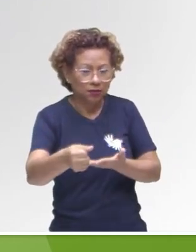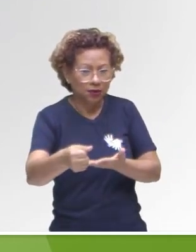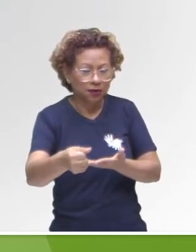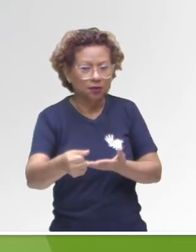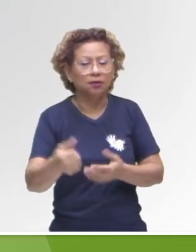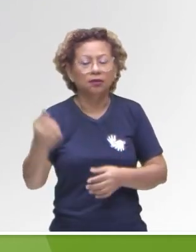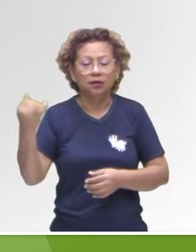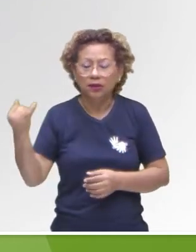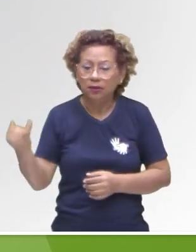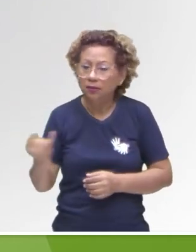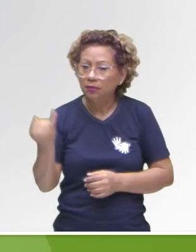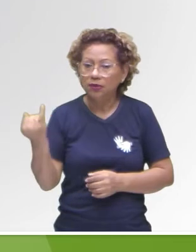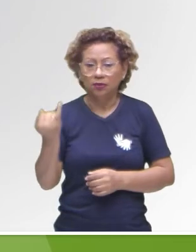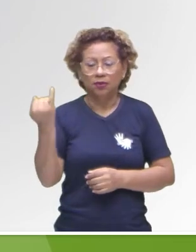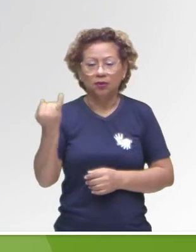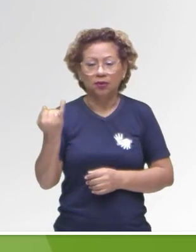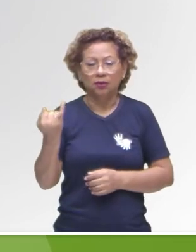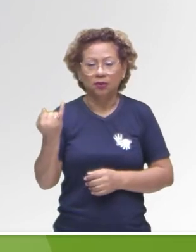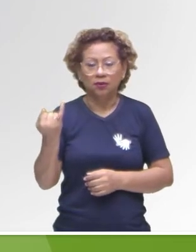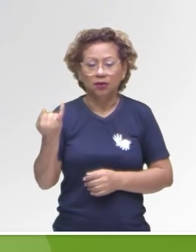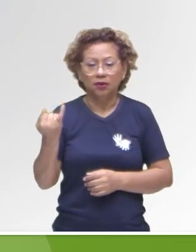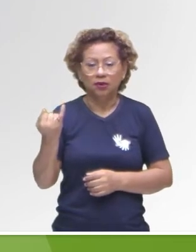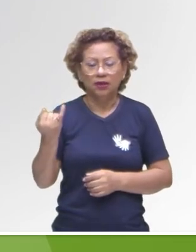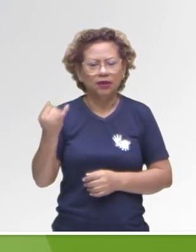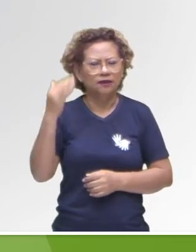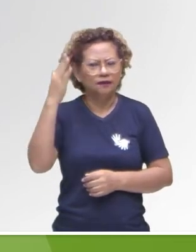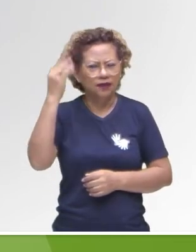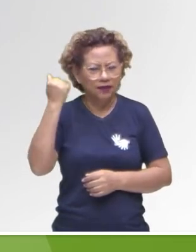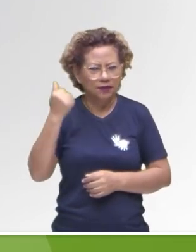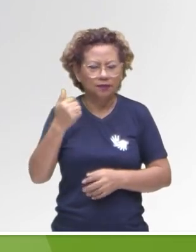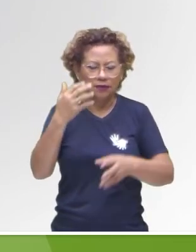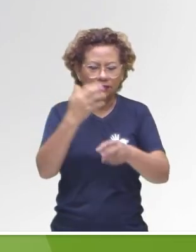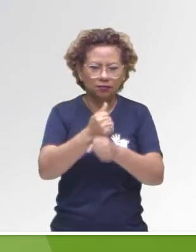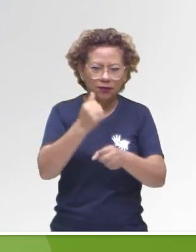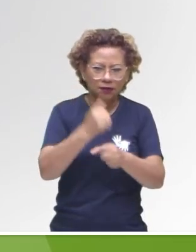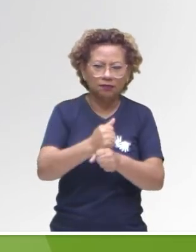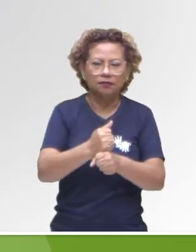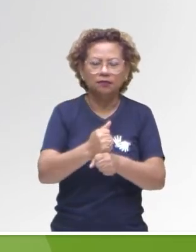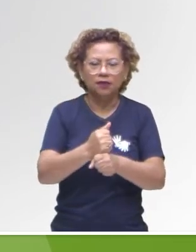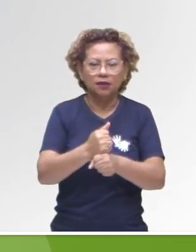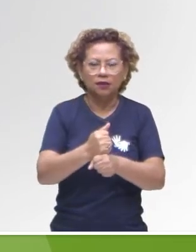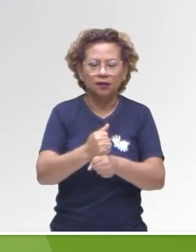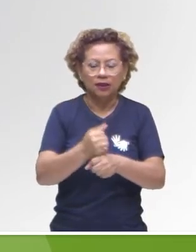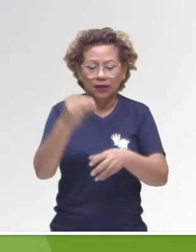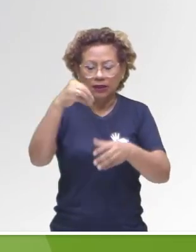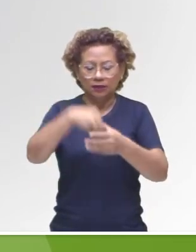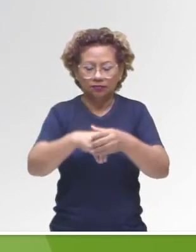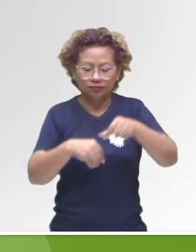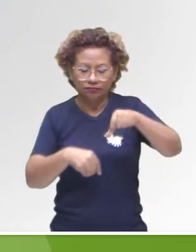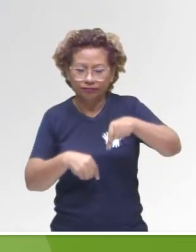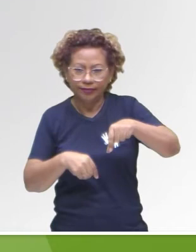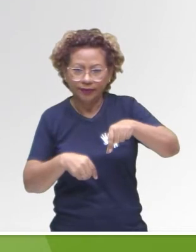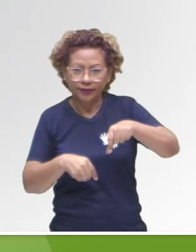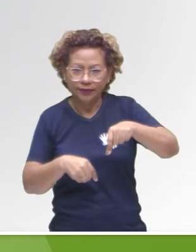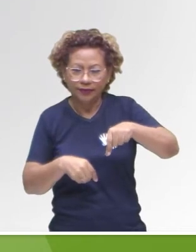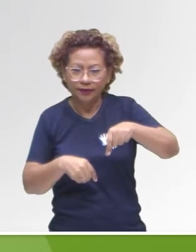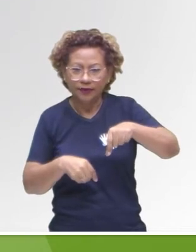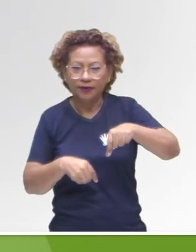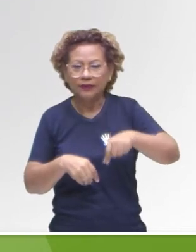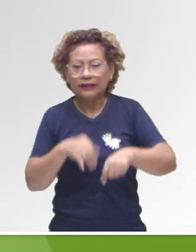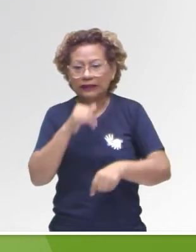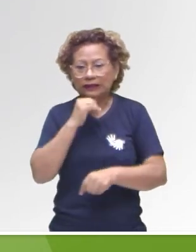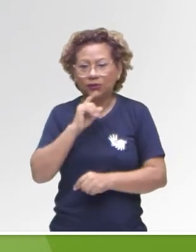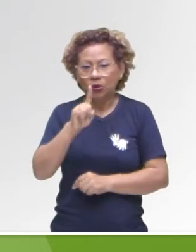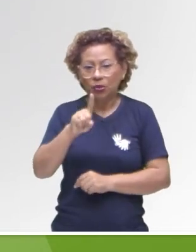extremamente importante que a gente saiba calcular capacitância equivalente de um circuito. Então, aqui, 1 sobre C é